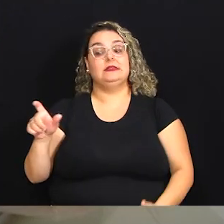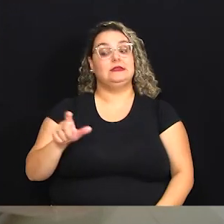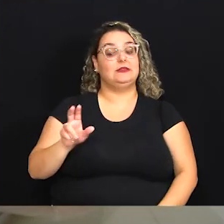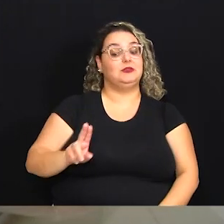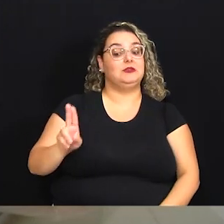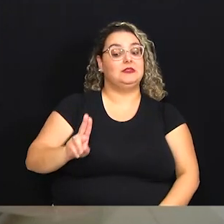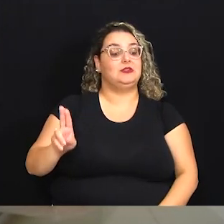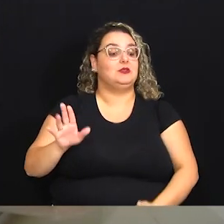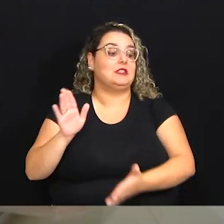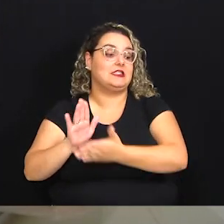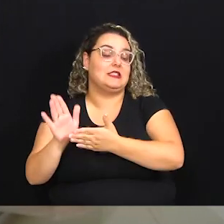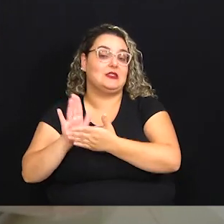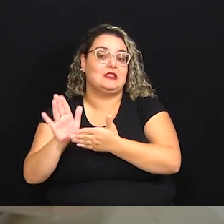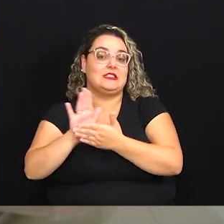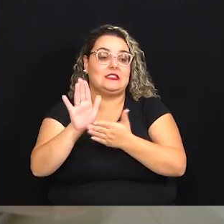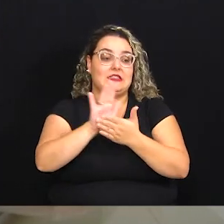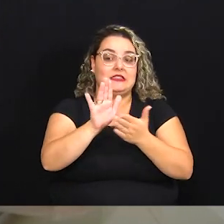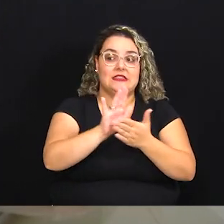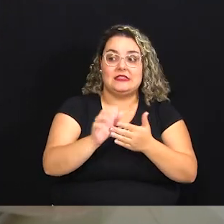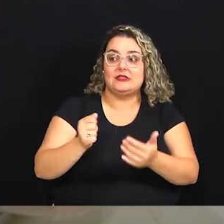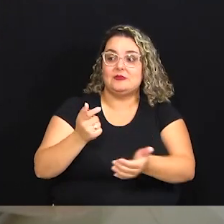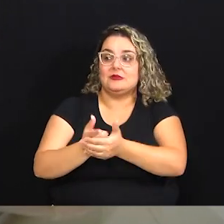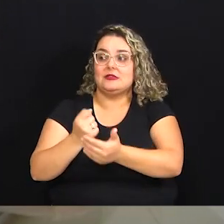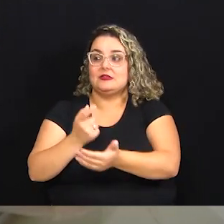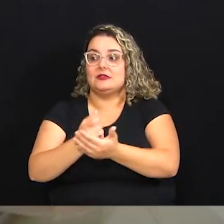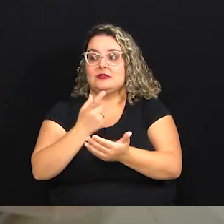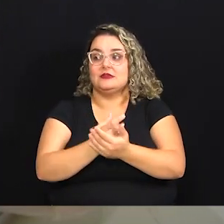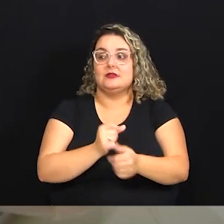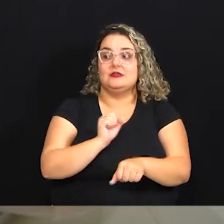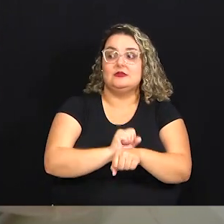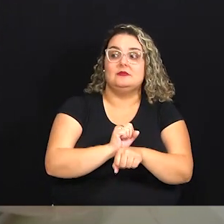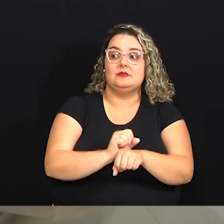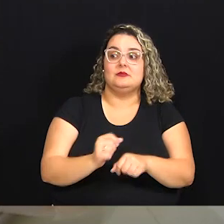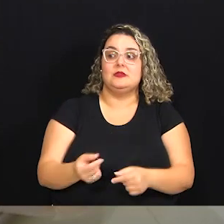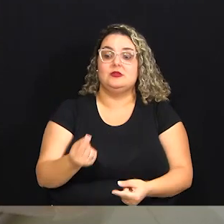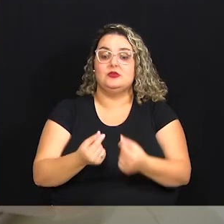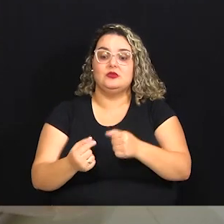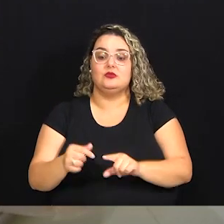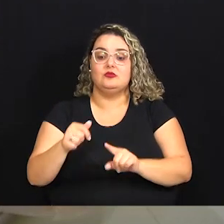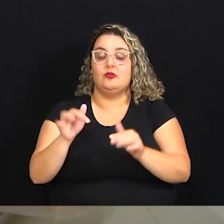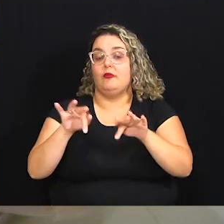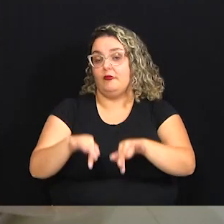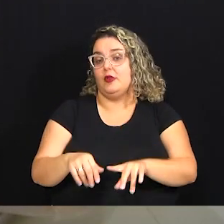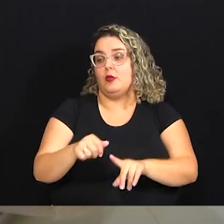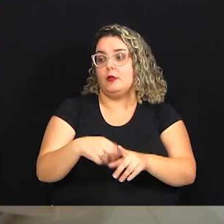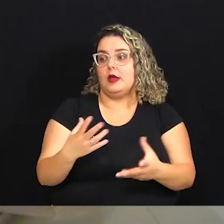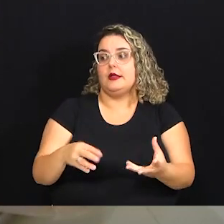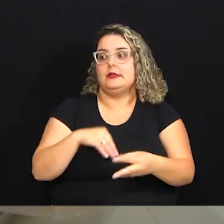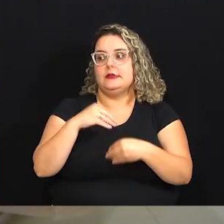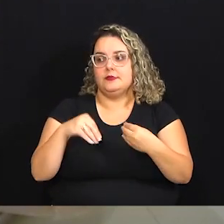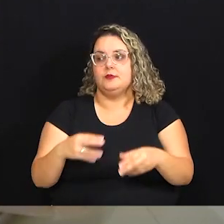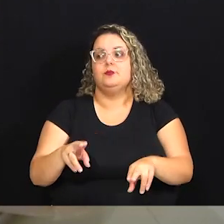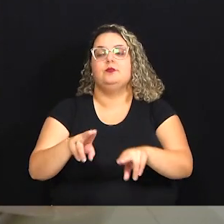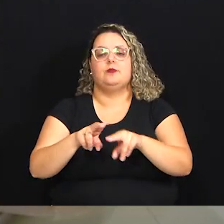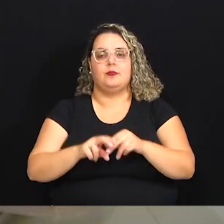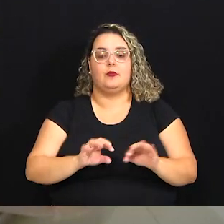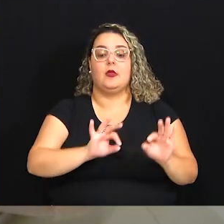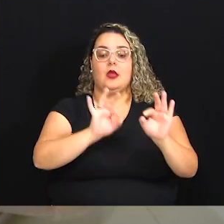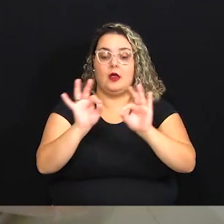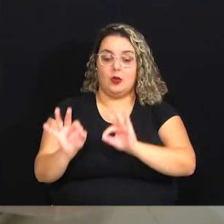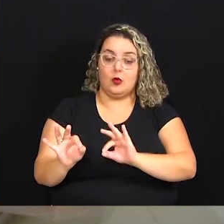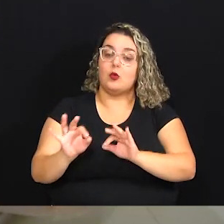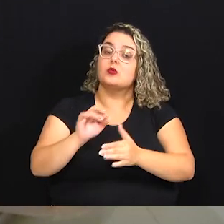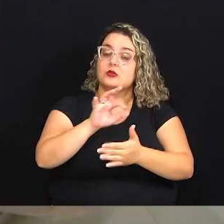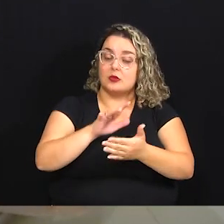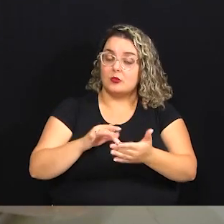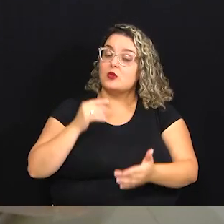empolgando, cartão, vai fazendo, vai comprando daqui a lá, fica esperando aquele dinheirinho no final do mês e acaba se enrolando. Por isso, assistam